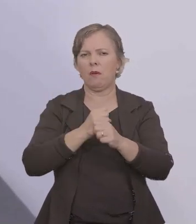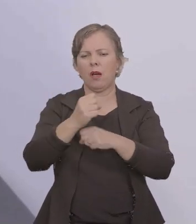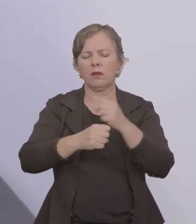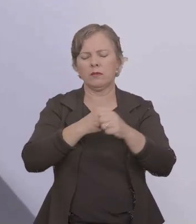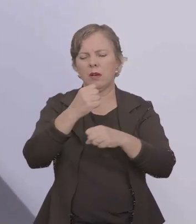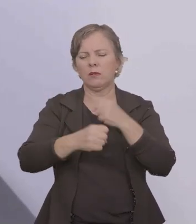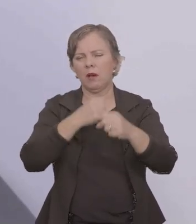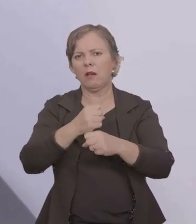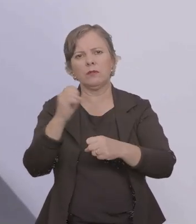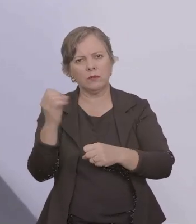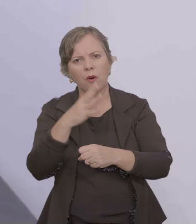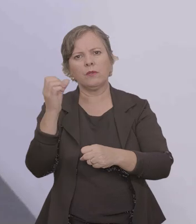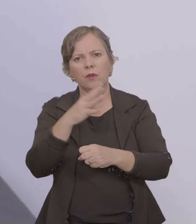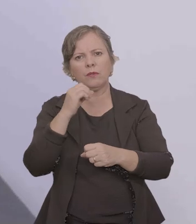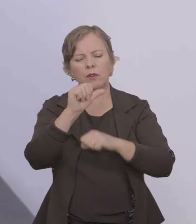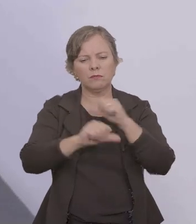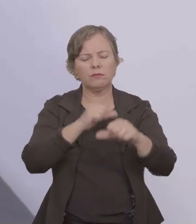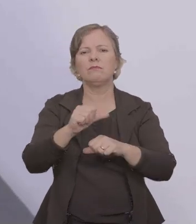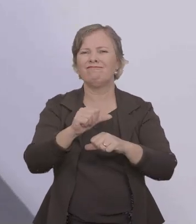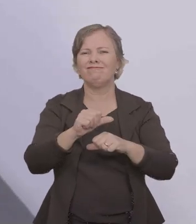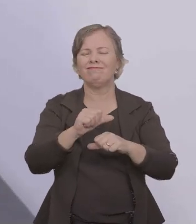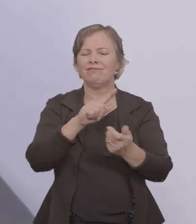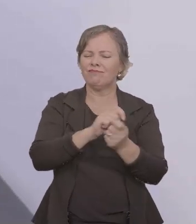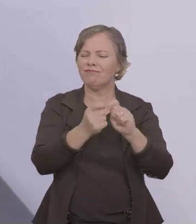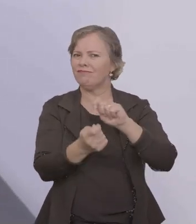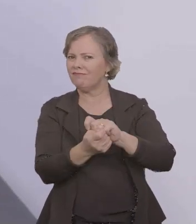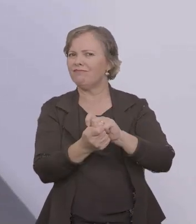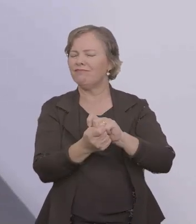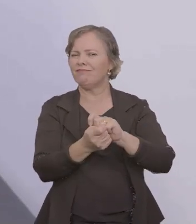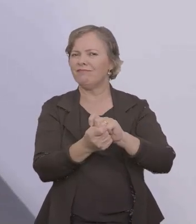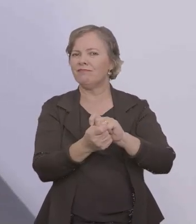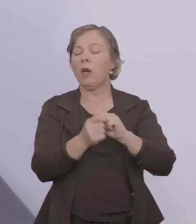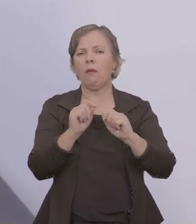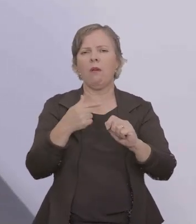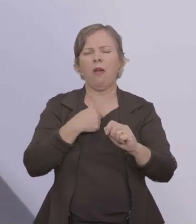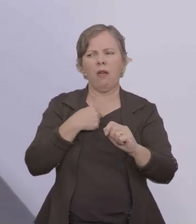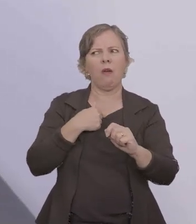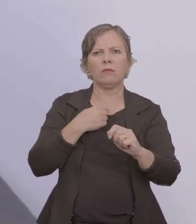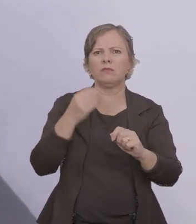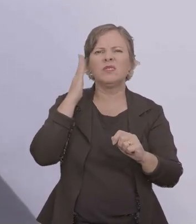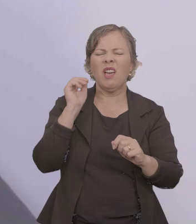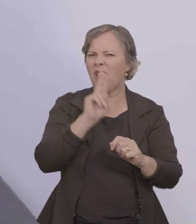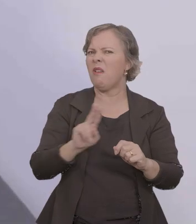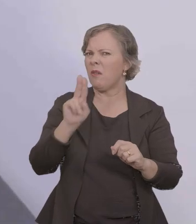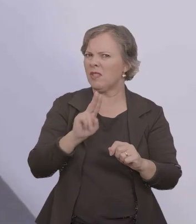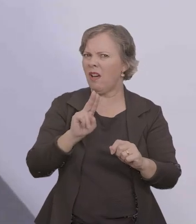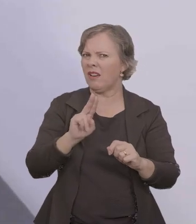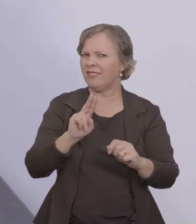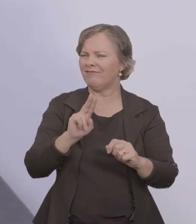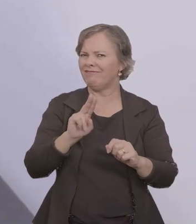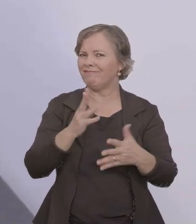ano, ele vai se adequando, né? Ele vai se atualizando. Então será que eu de fato estou atualizado para operar